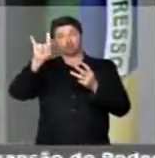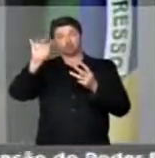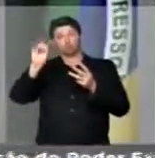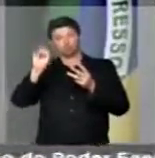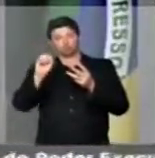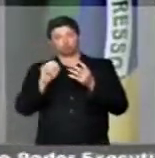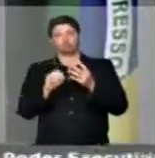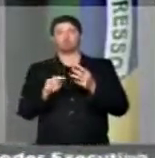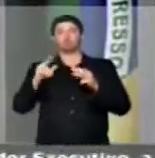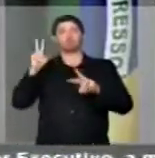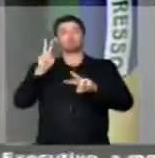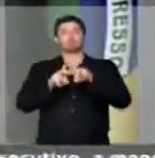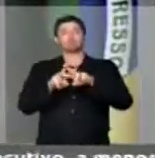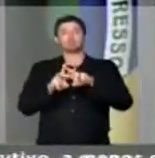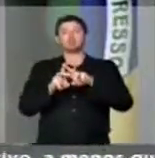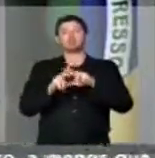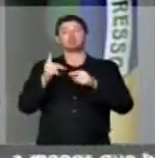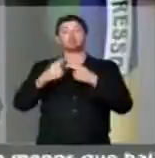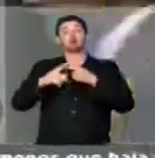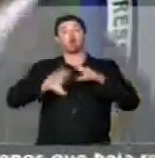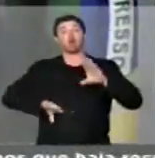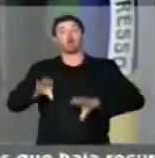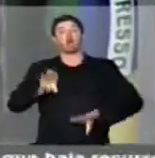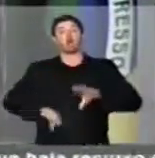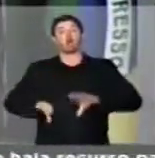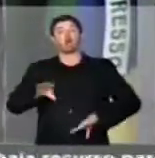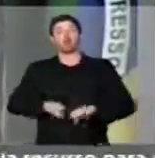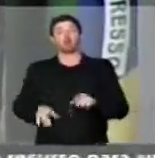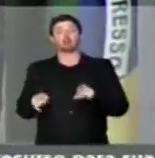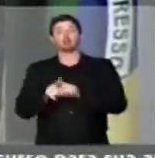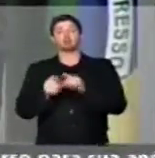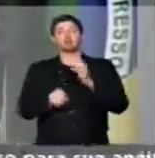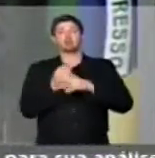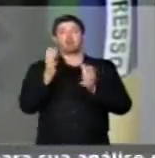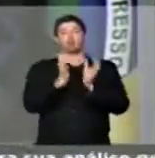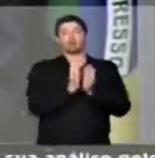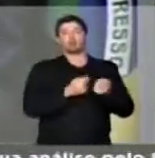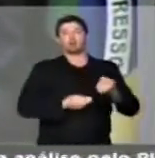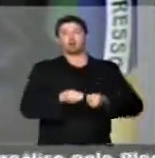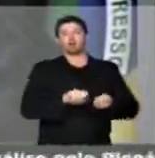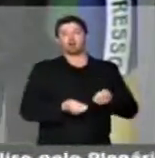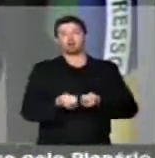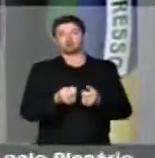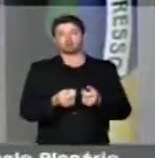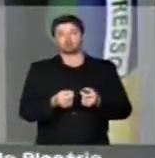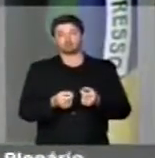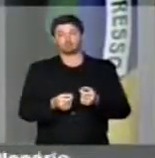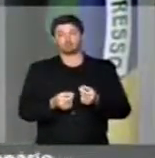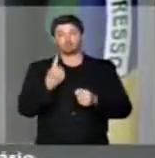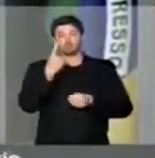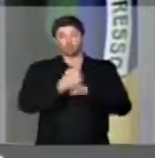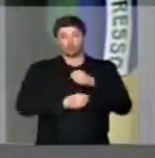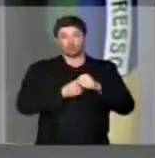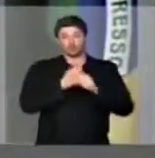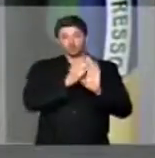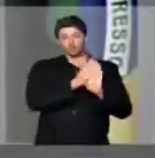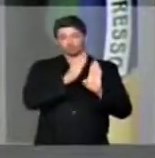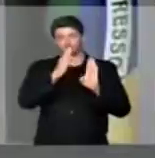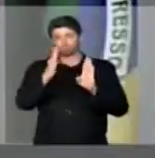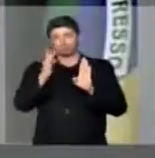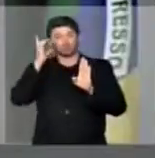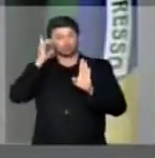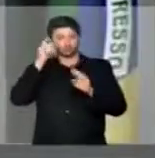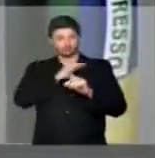foram condenados por corrupção ativa e formação de quadrilha. No primeiro ano de mandato da